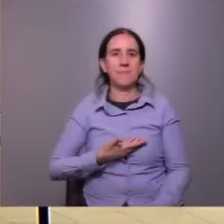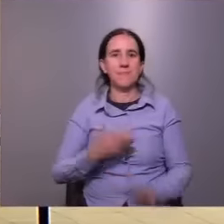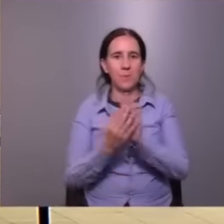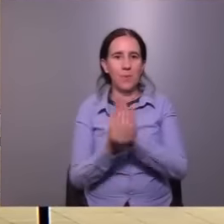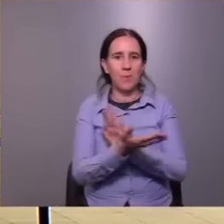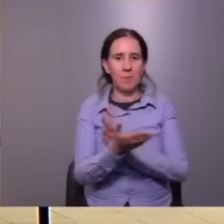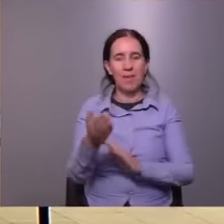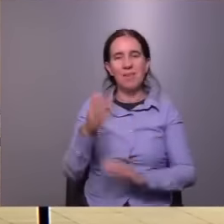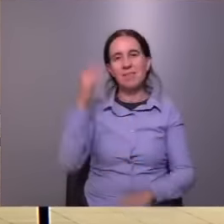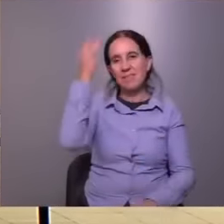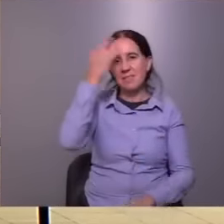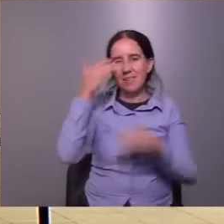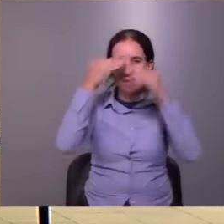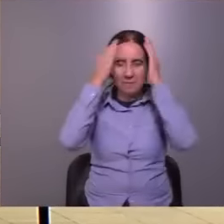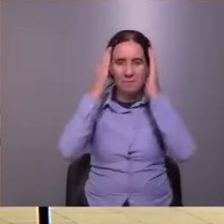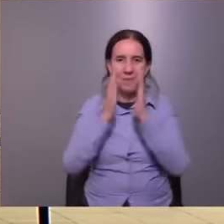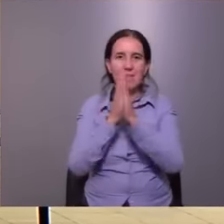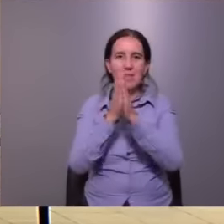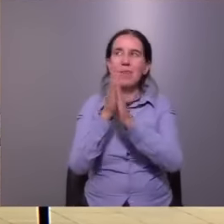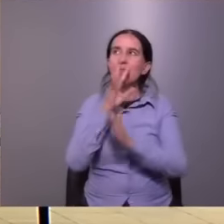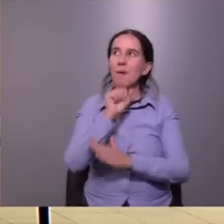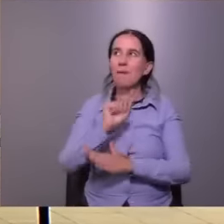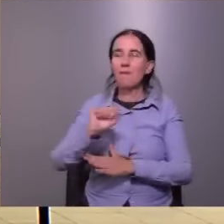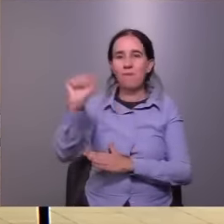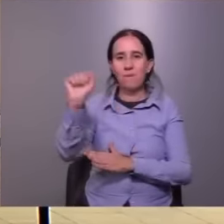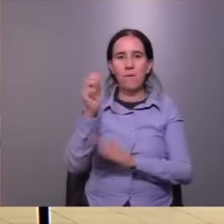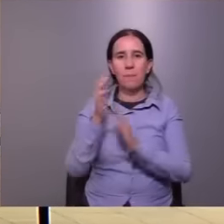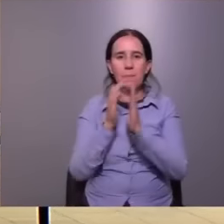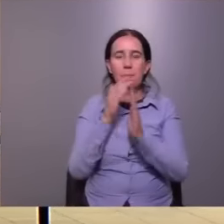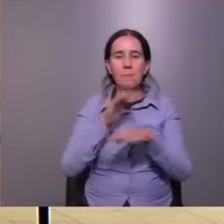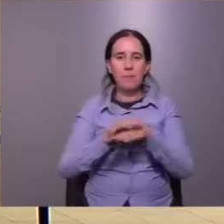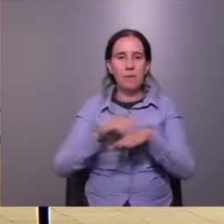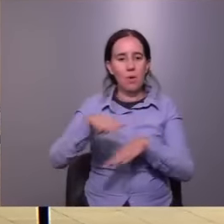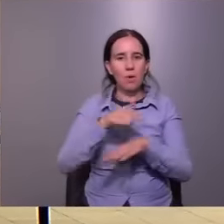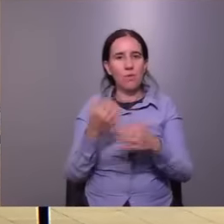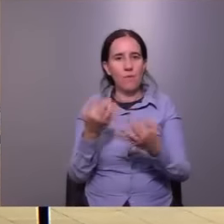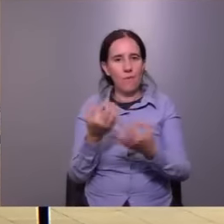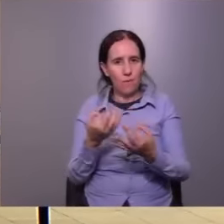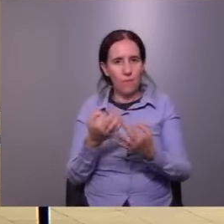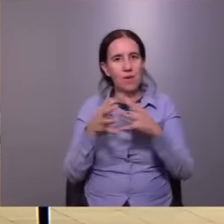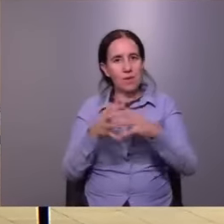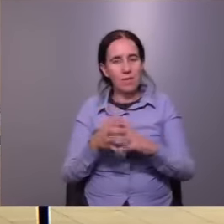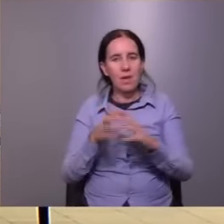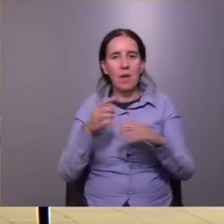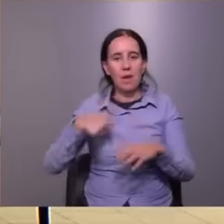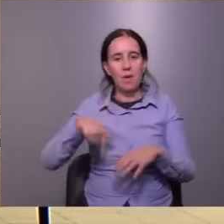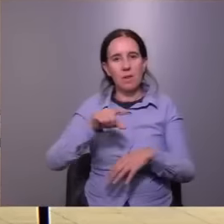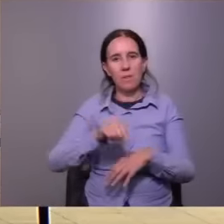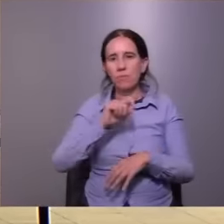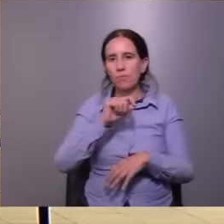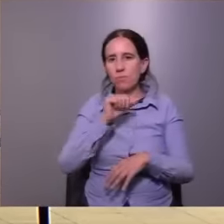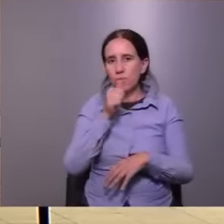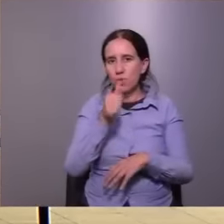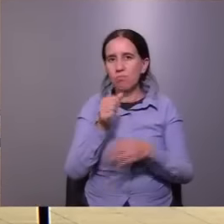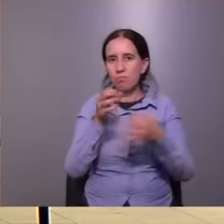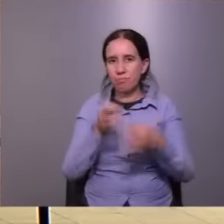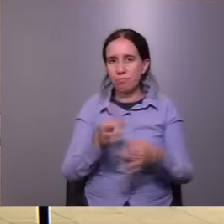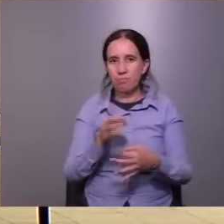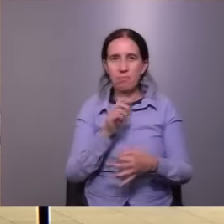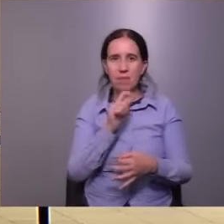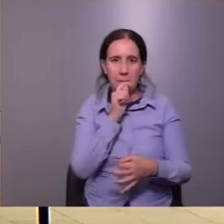contigo. Bendita tú eres entre todas las mujeres, y bendito es el fruto de tu vientre, Jesús. Santa María, Mãe